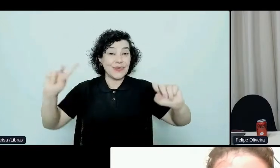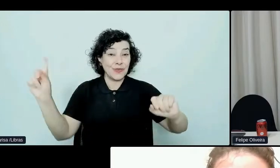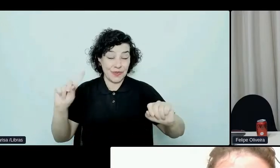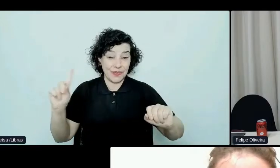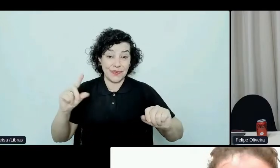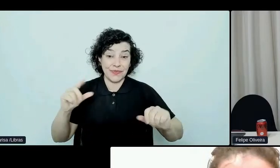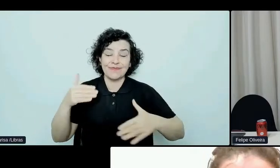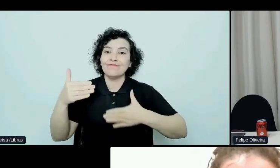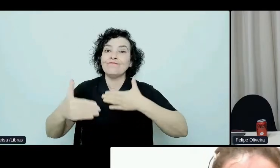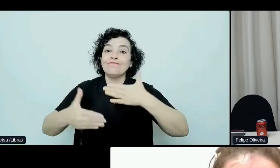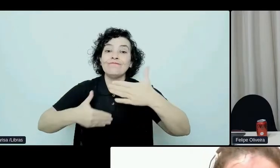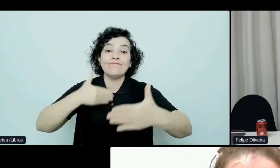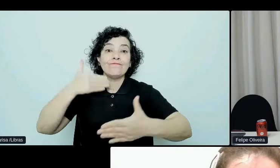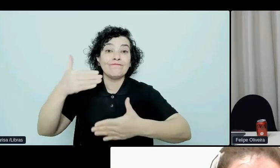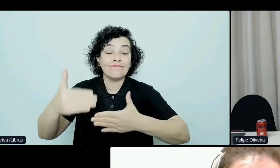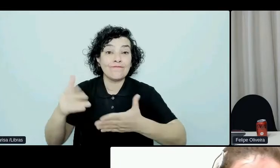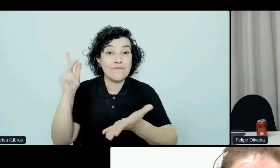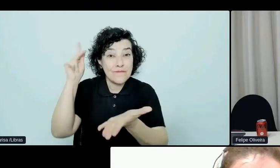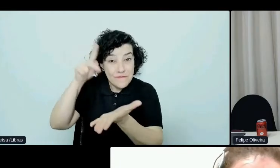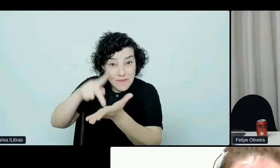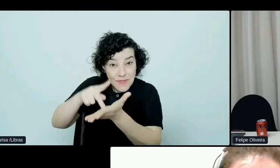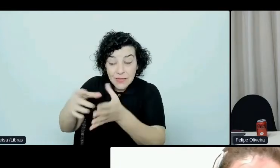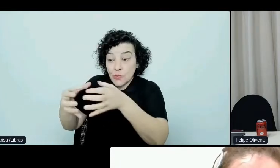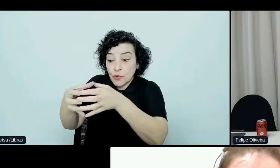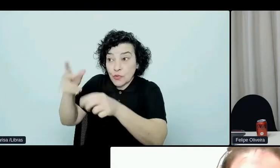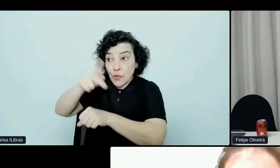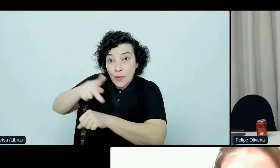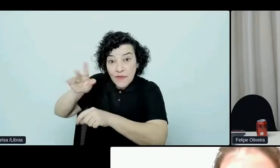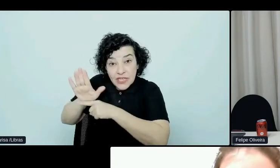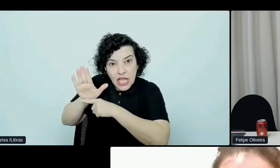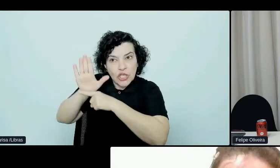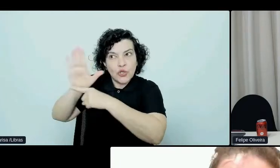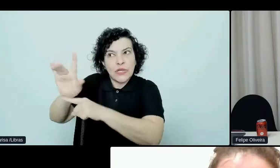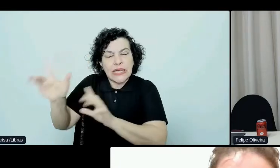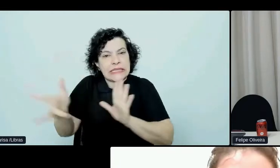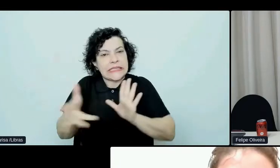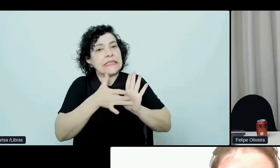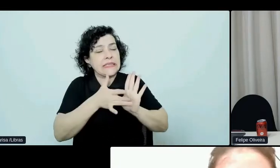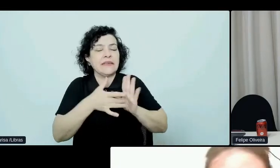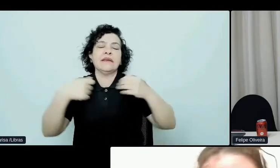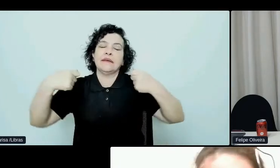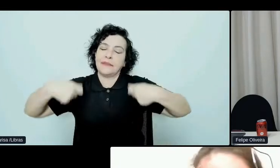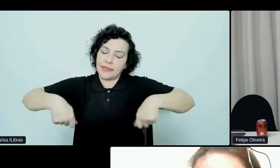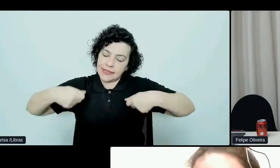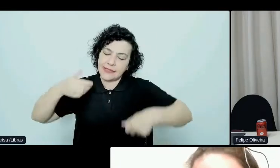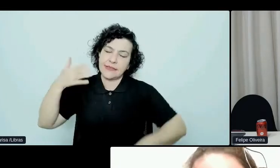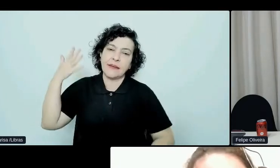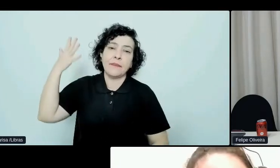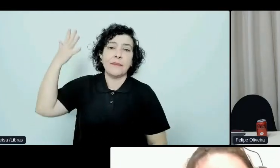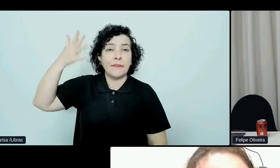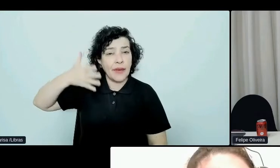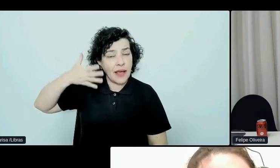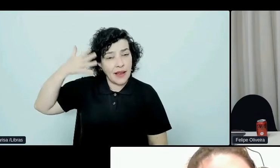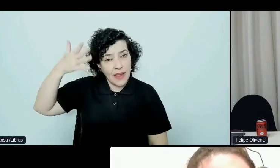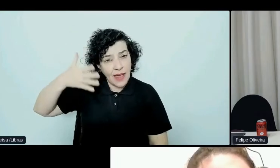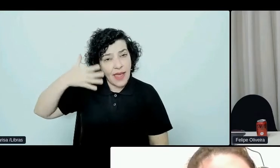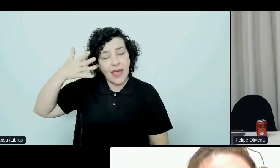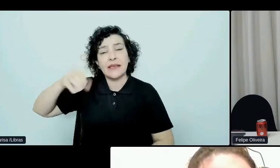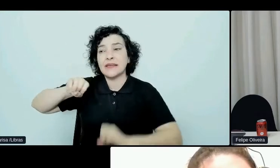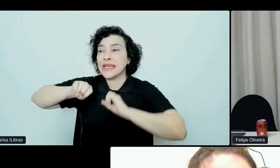autista. Se você está com o braço quebrado, logo vão te ajudar. Se está com uma perna quebrada, vão te ajudar. Se você é autista,